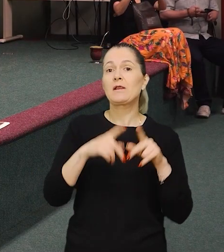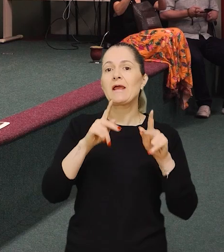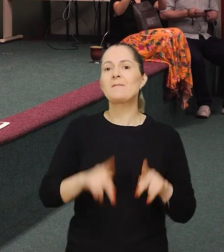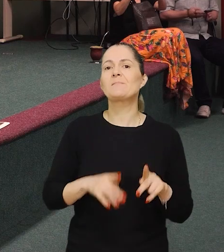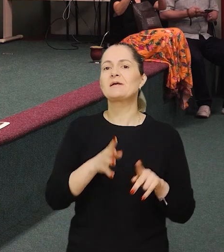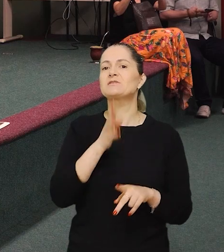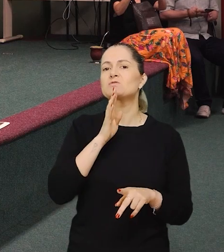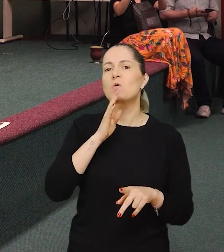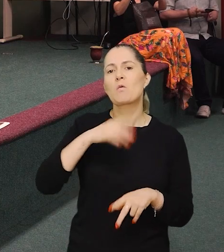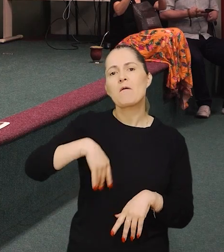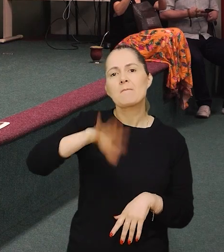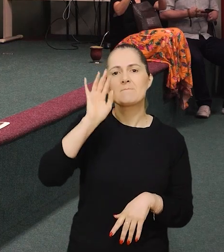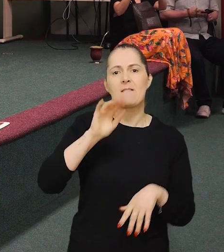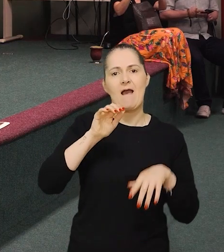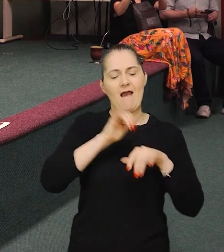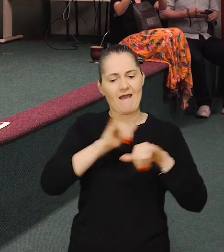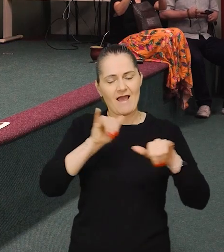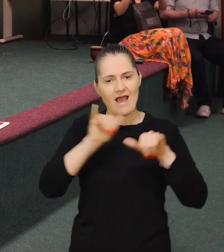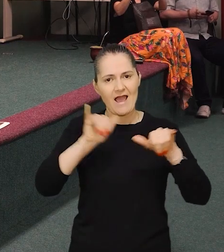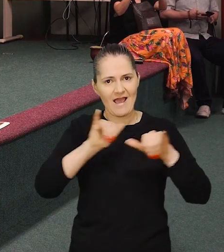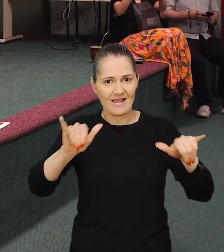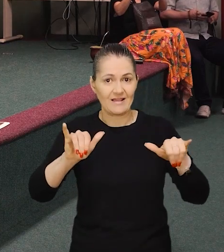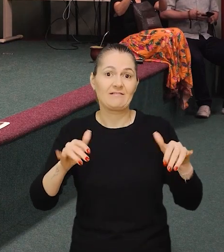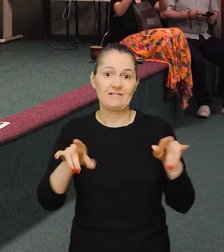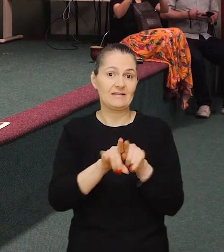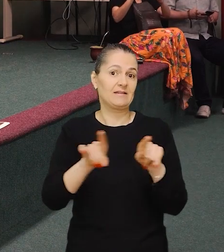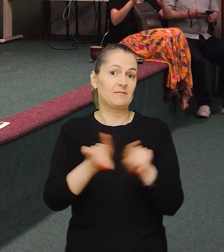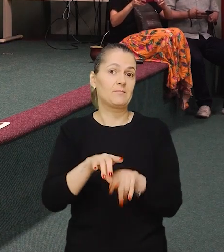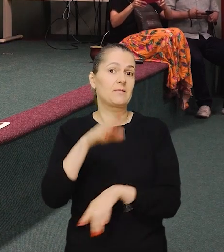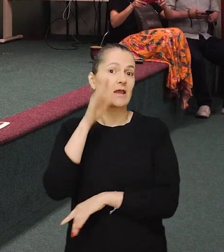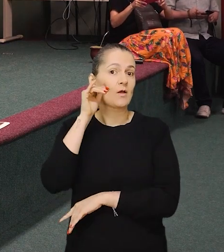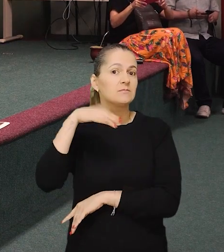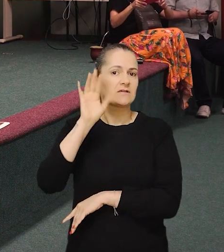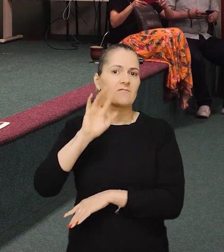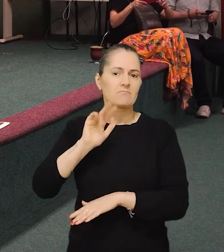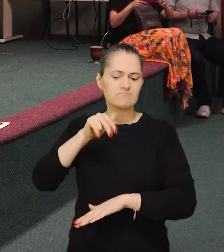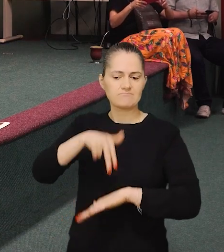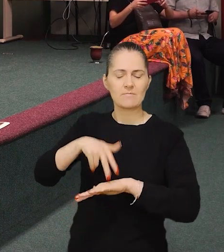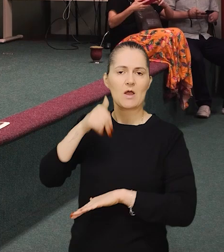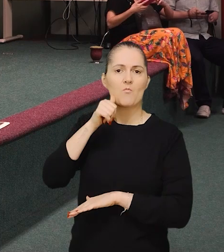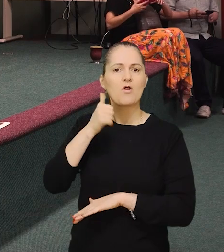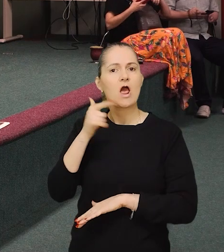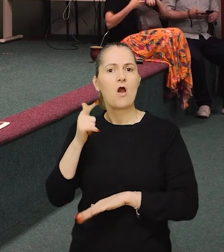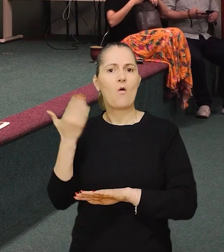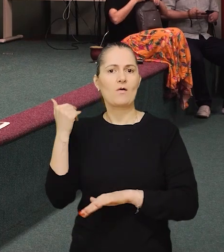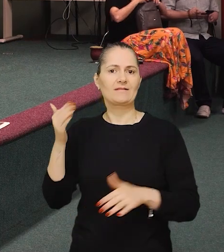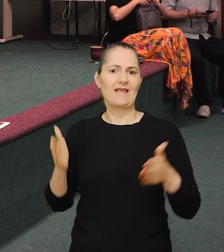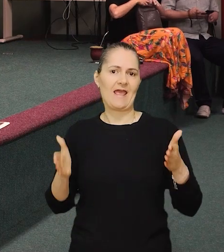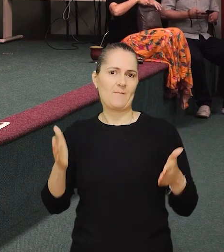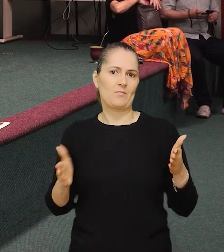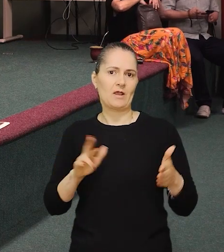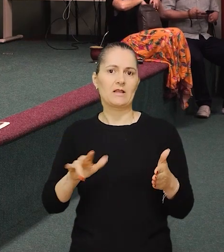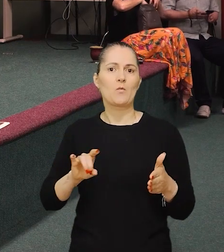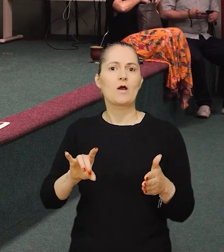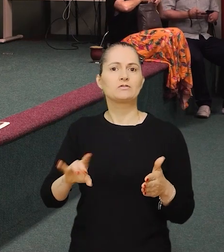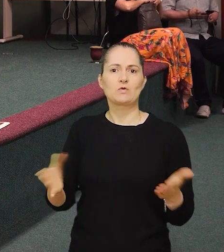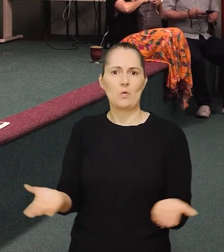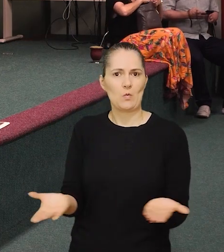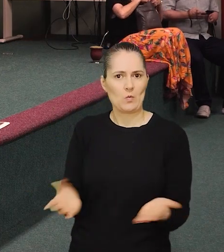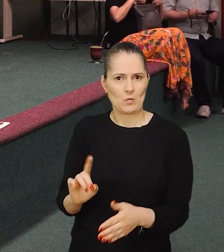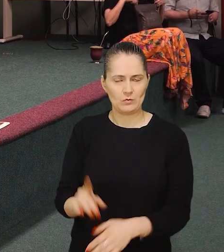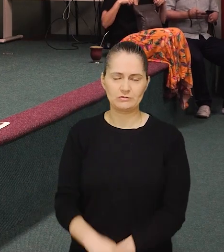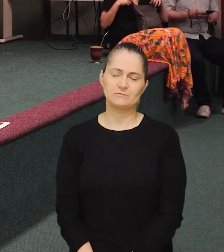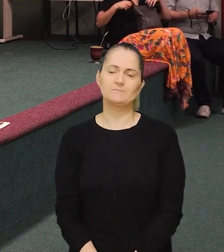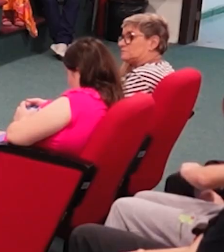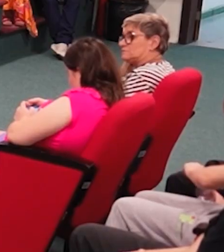para as pessoas, enfim, conhecerem e também observarem o protagonismo das mulheres em outras épocas, não só